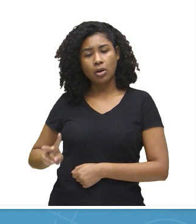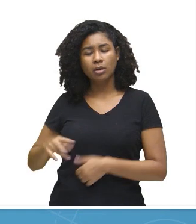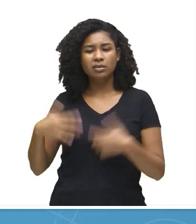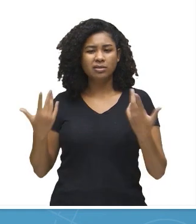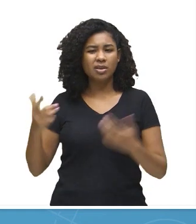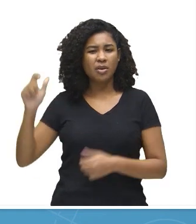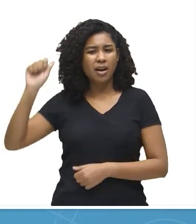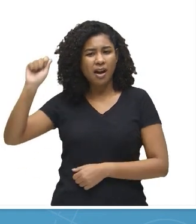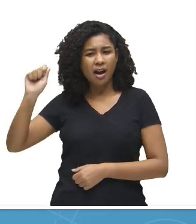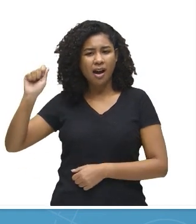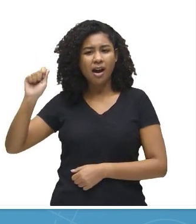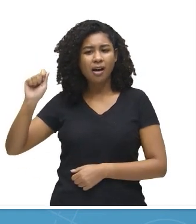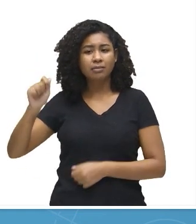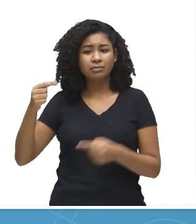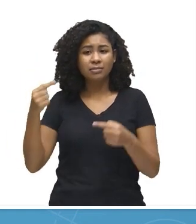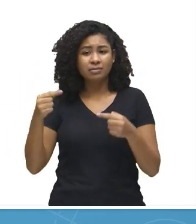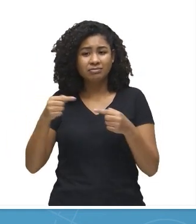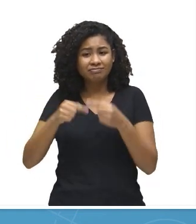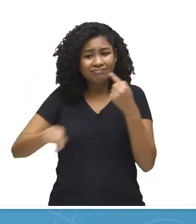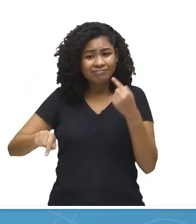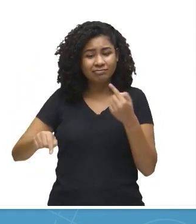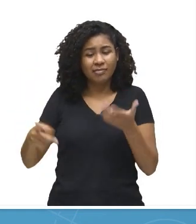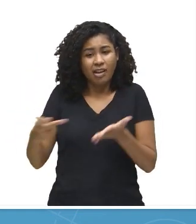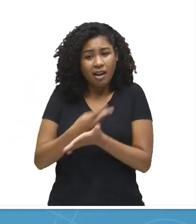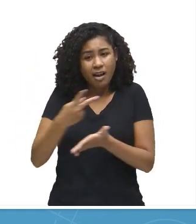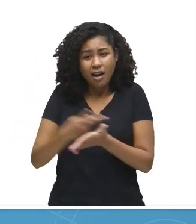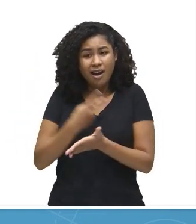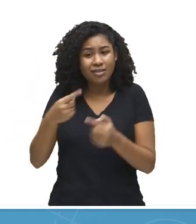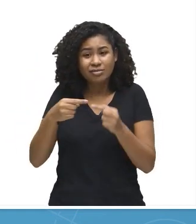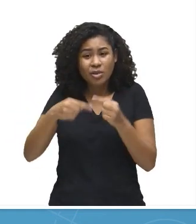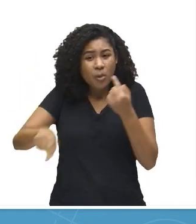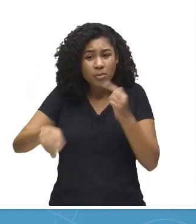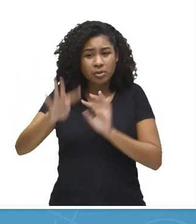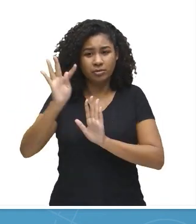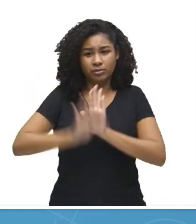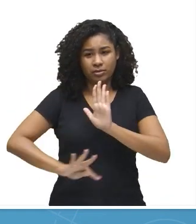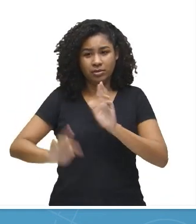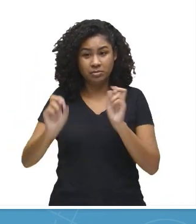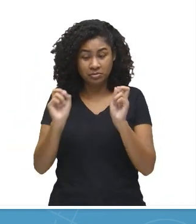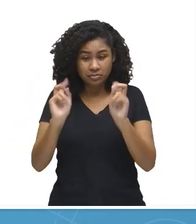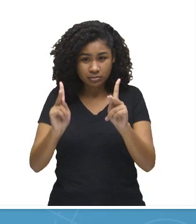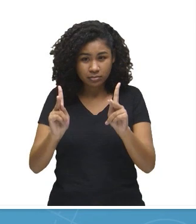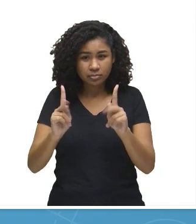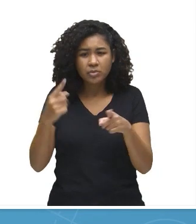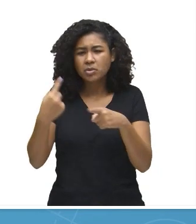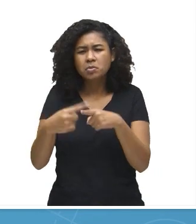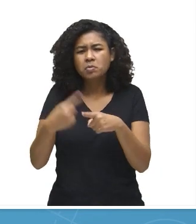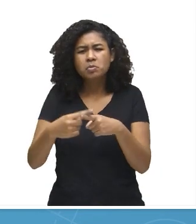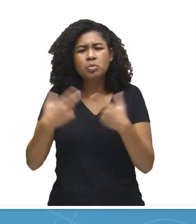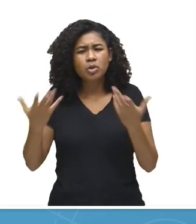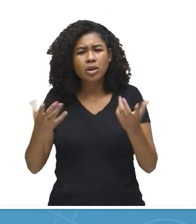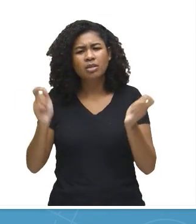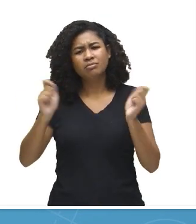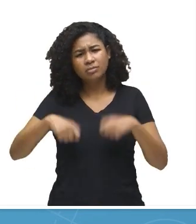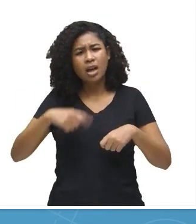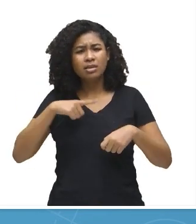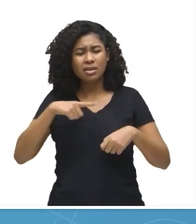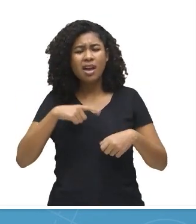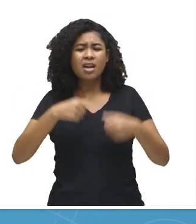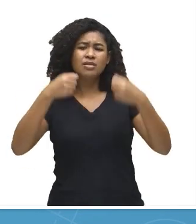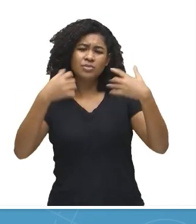incorreta. Ela não tem nada a ver com o texto, tá? Por quê? Pode ter descrição no texto, na